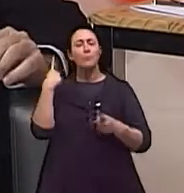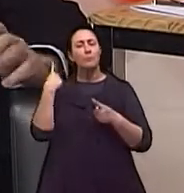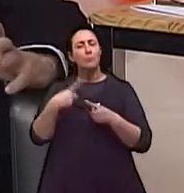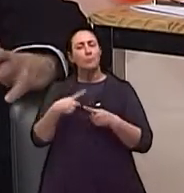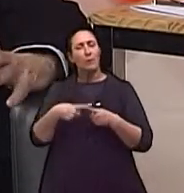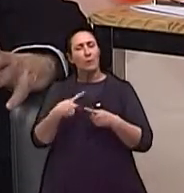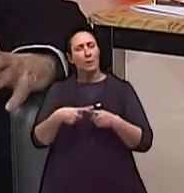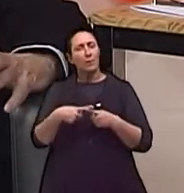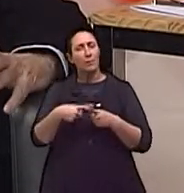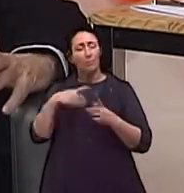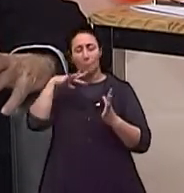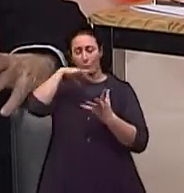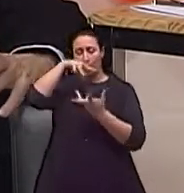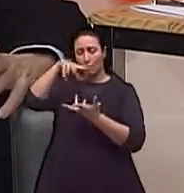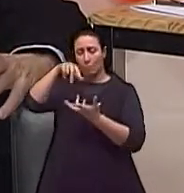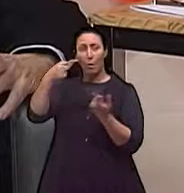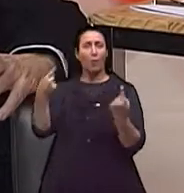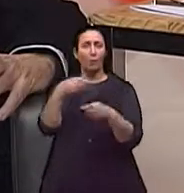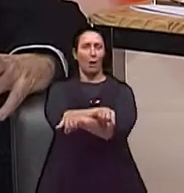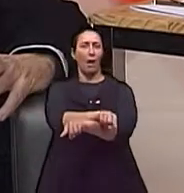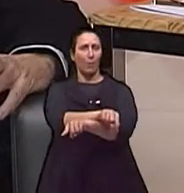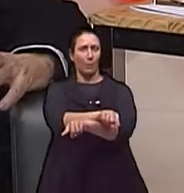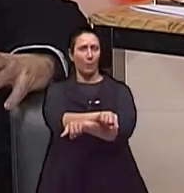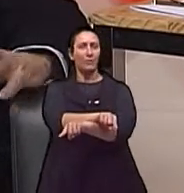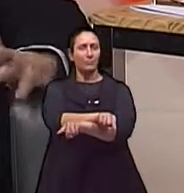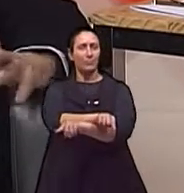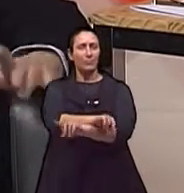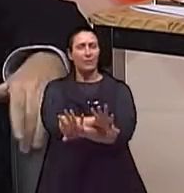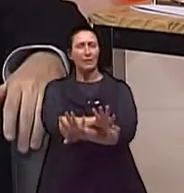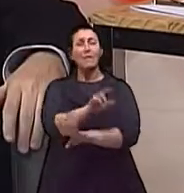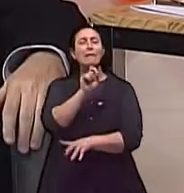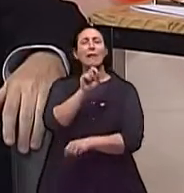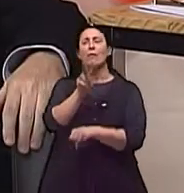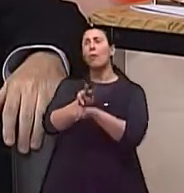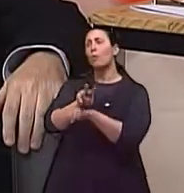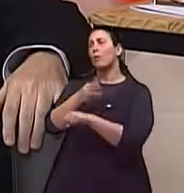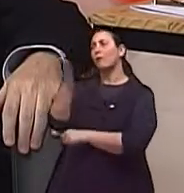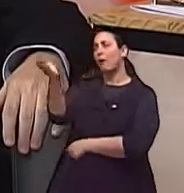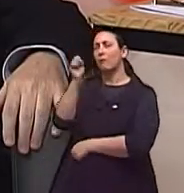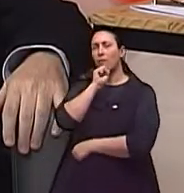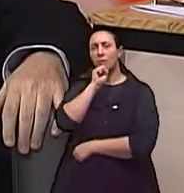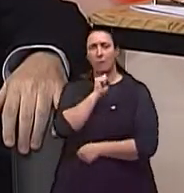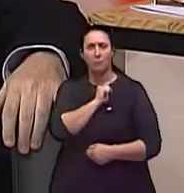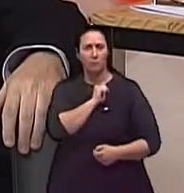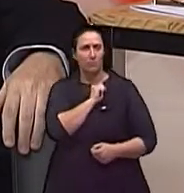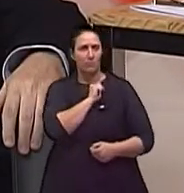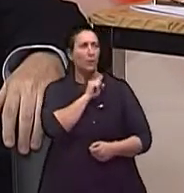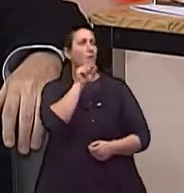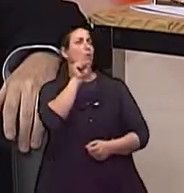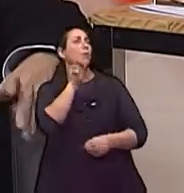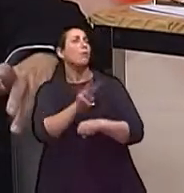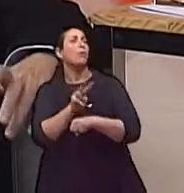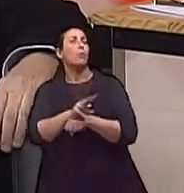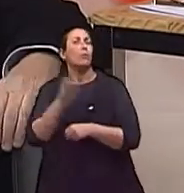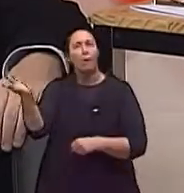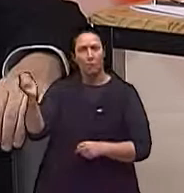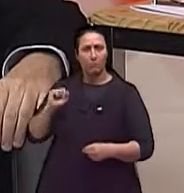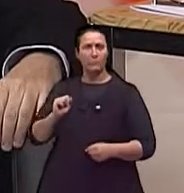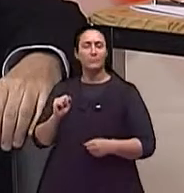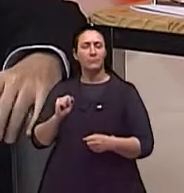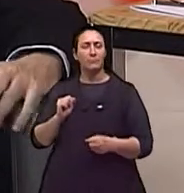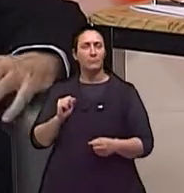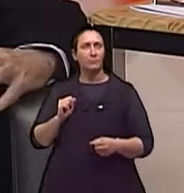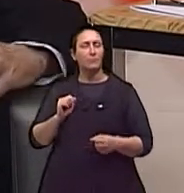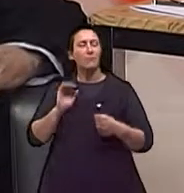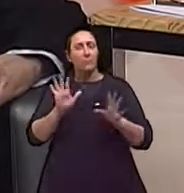mundo o inverso a situação assim de quem vai ficar com a vovó Quem vai ficar com vovó exatamente inclusive